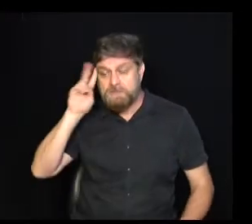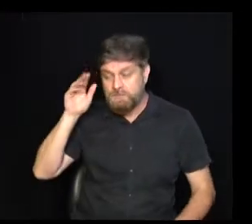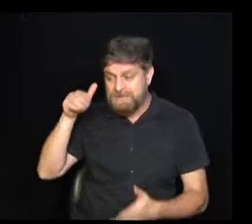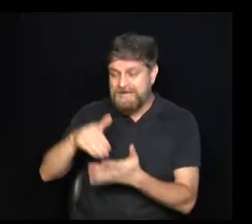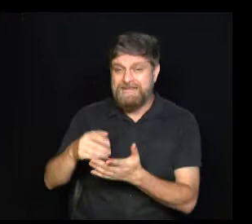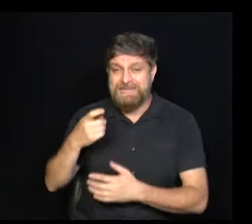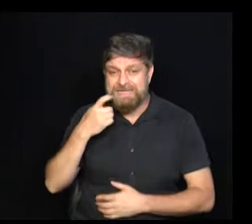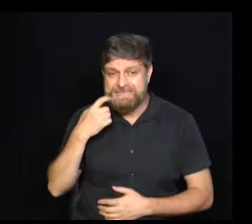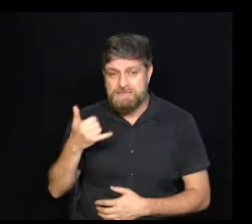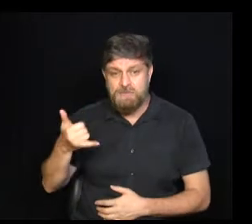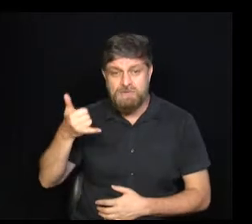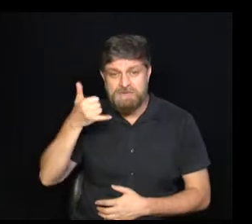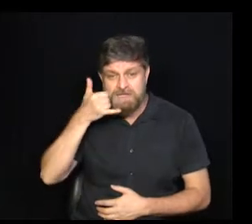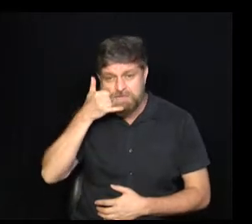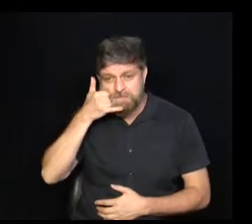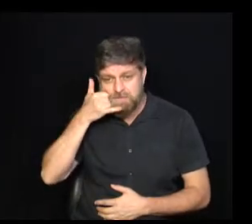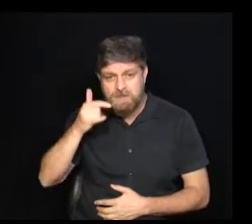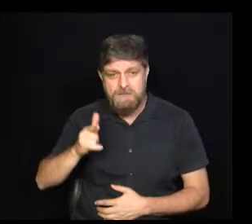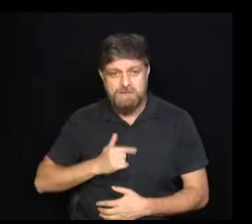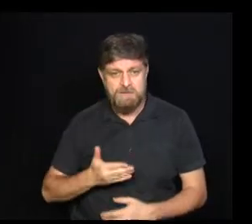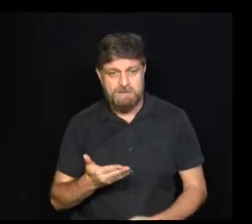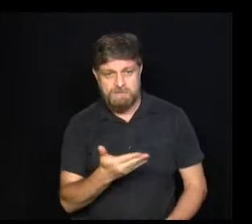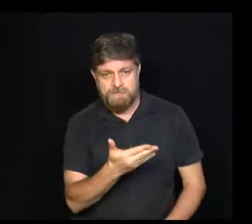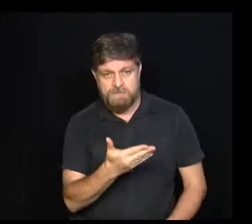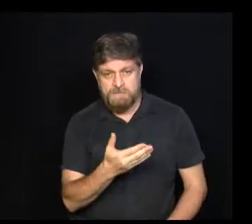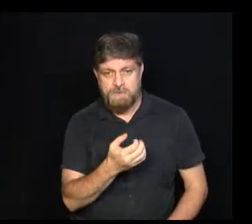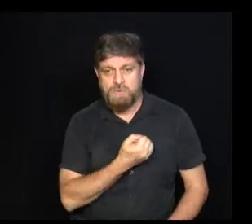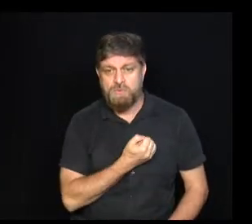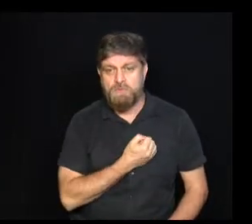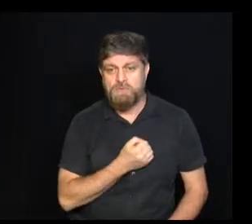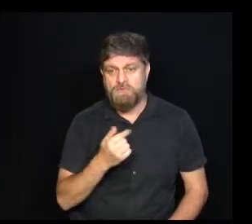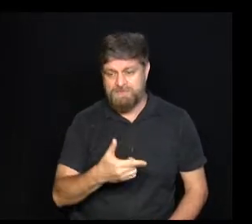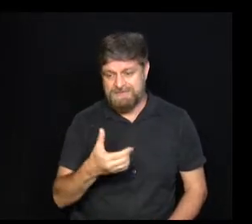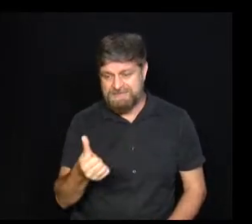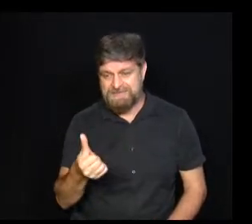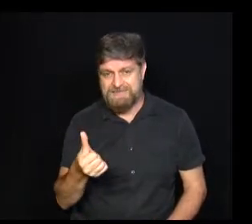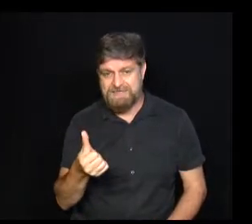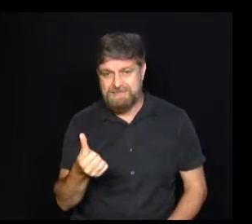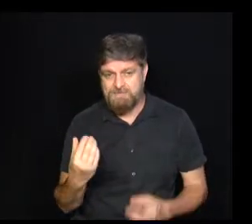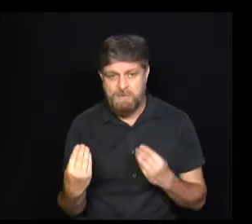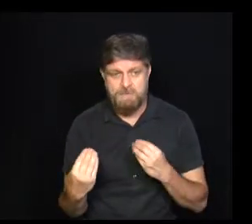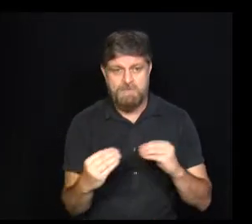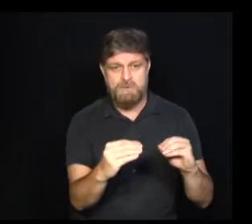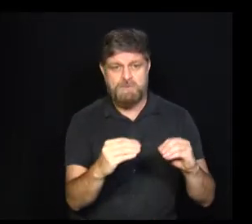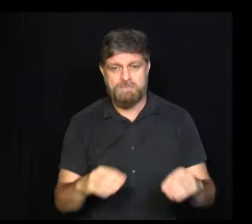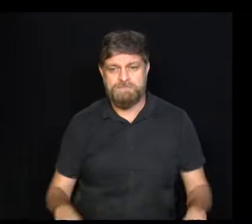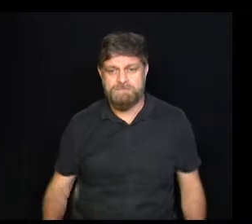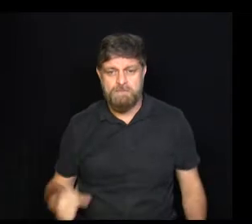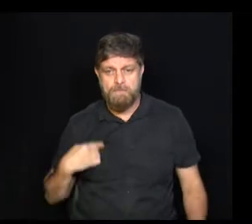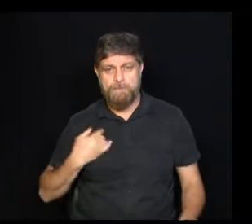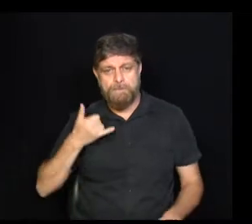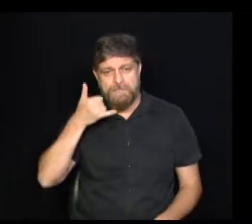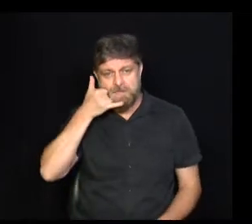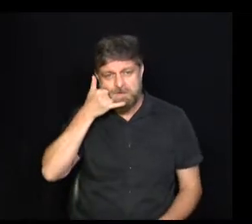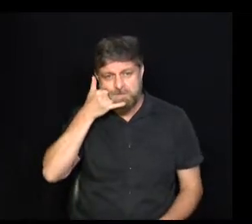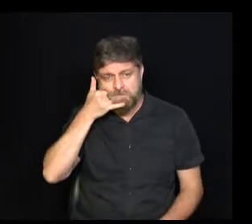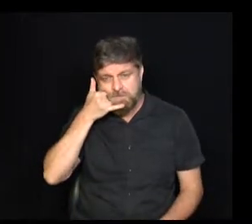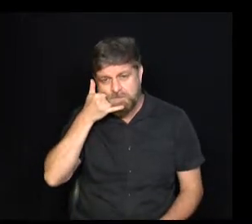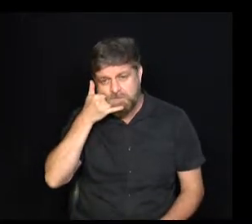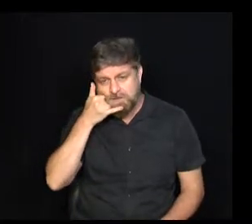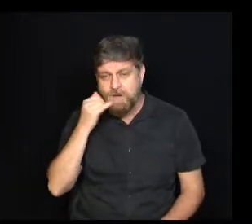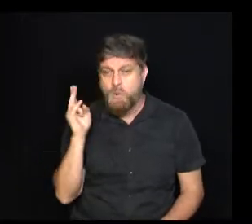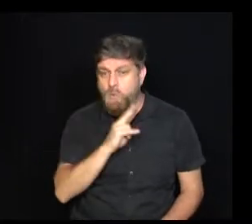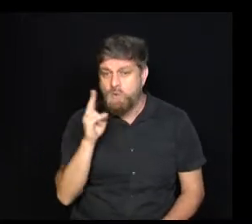O telefone é aquele ali, ramal 26, vou pedir para colocar o ramal. E o nosso telefone de urgência e emergência